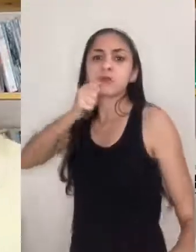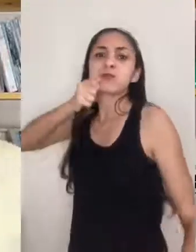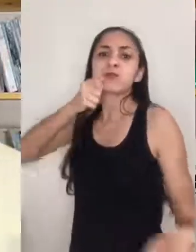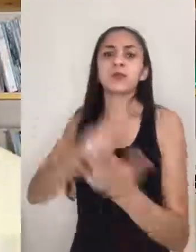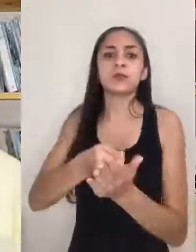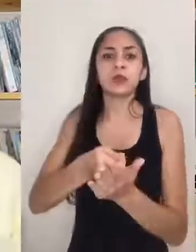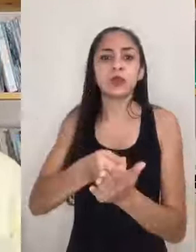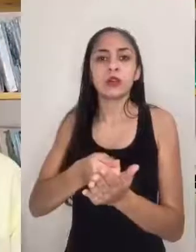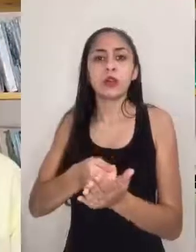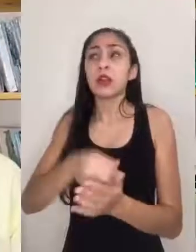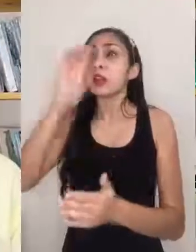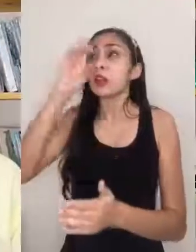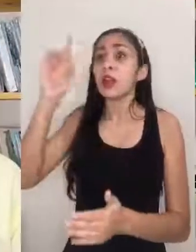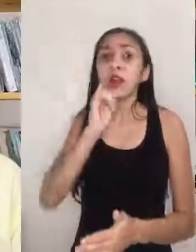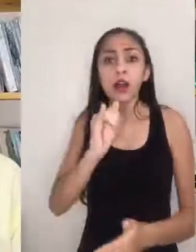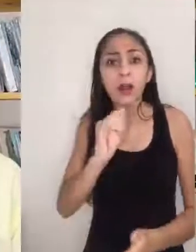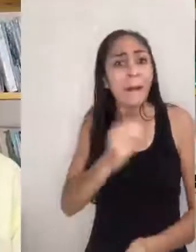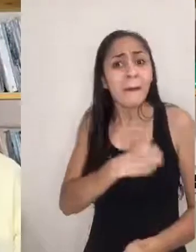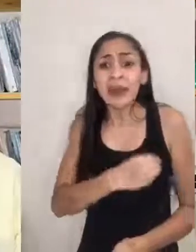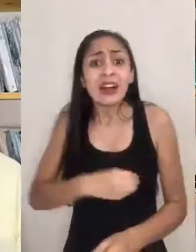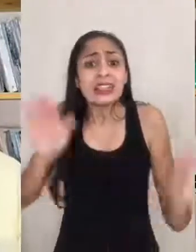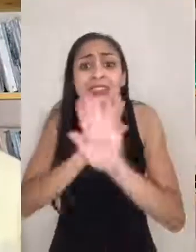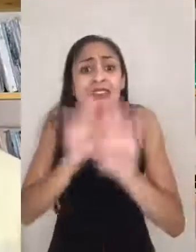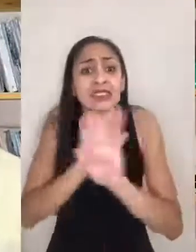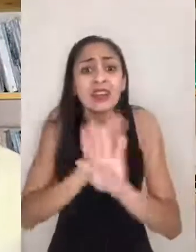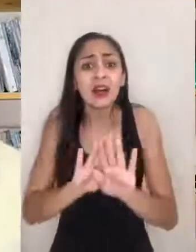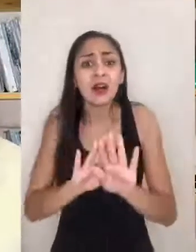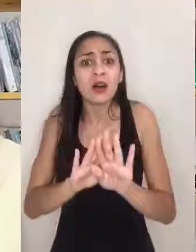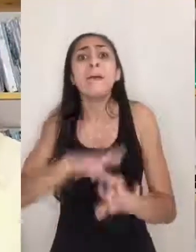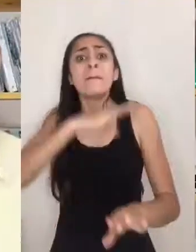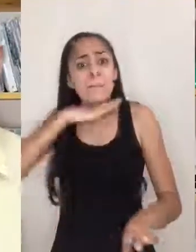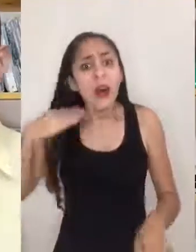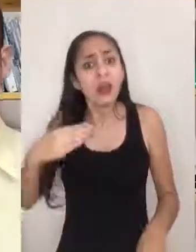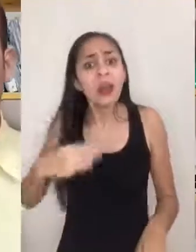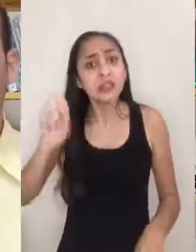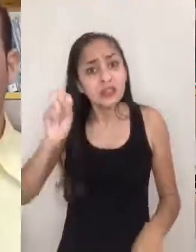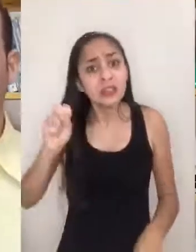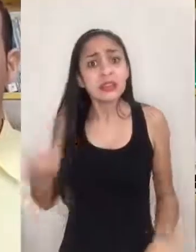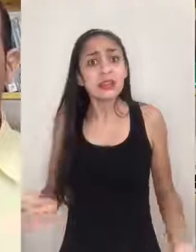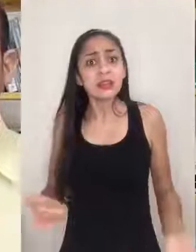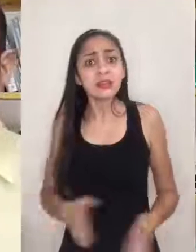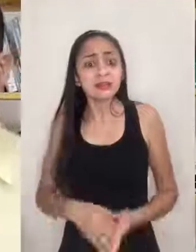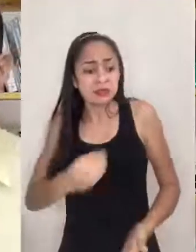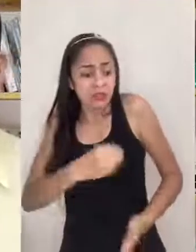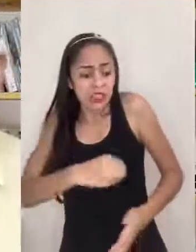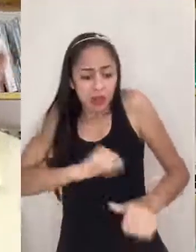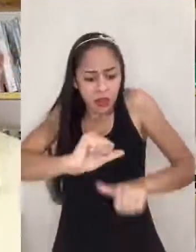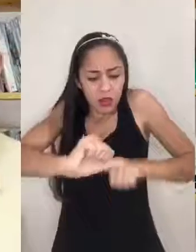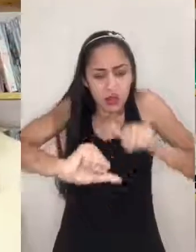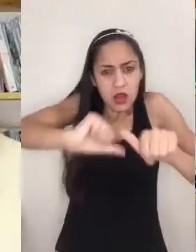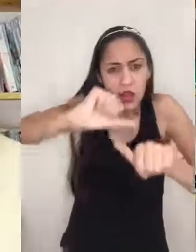Quando ele diz para não pecar, porque o pecado produz morte, é porque produz morte. Para não pecar, porque ele vai